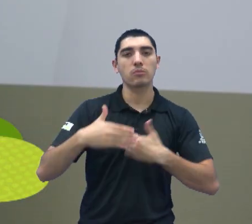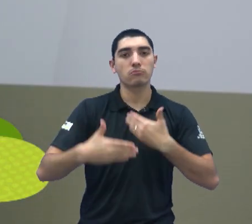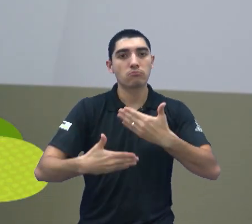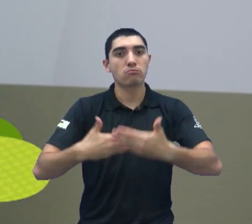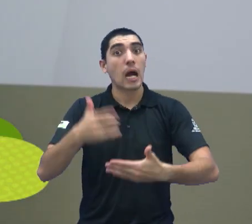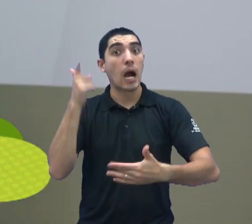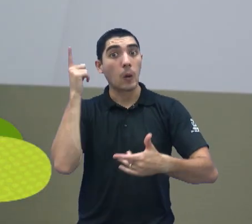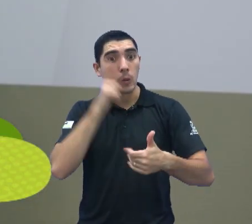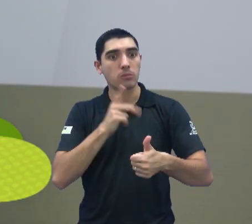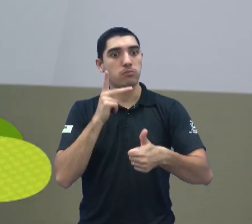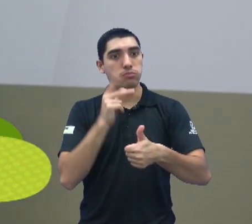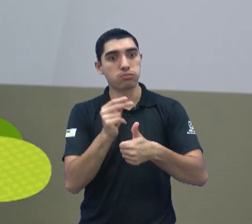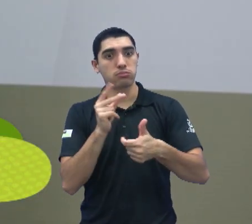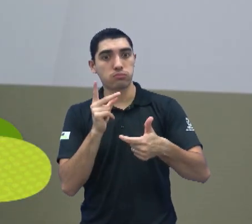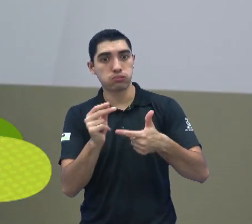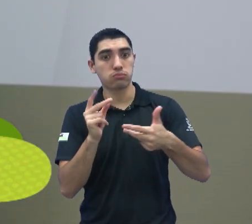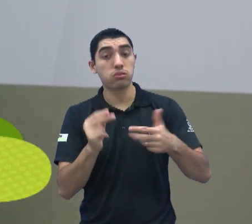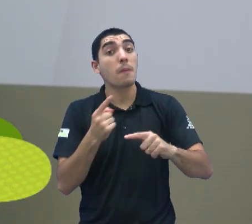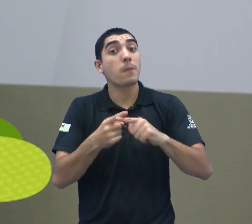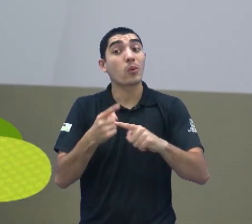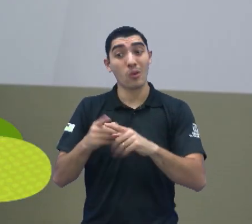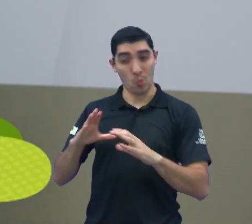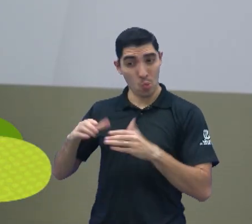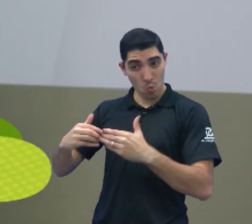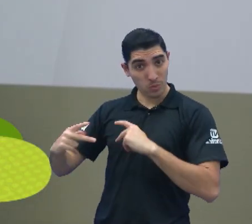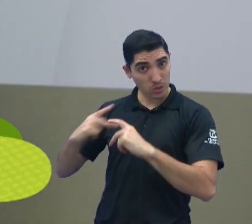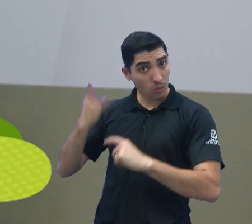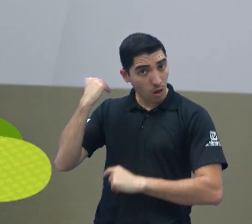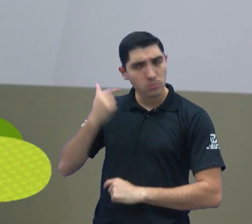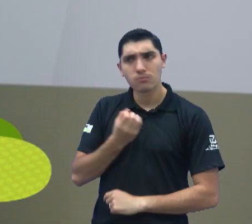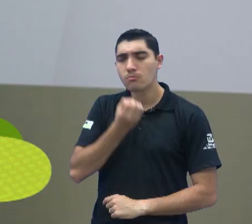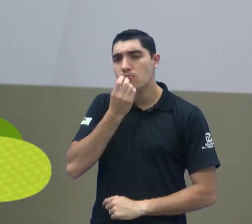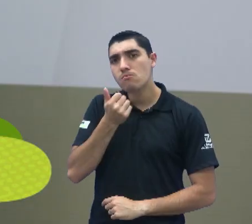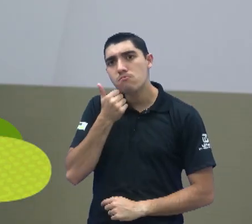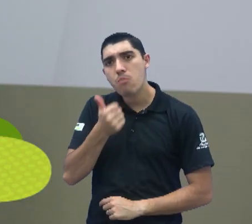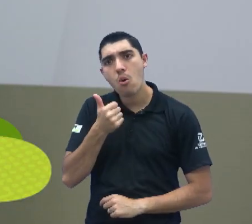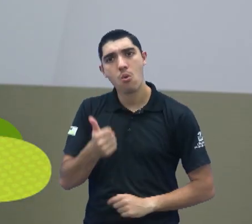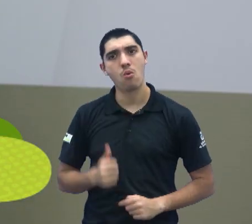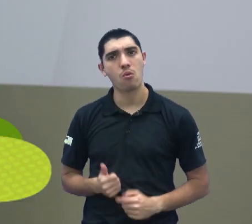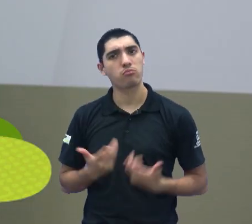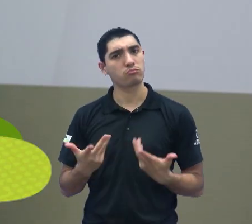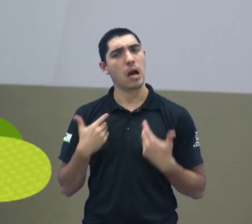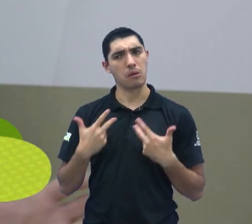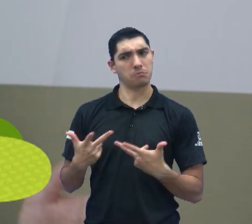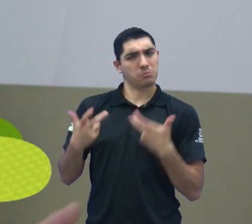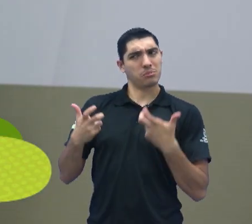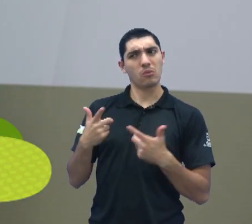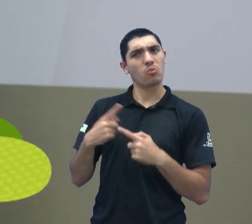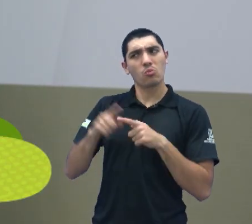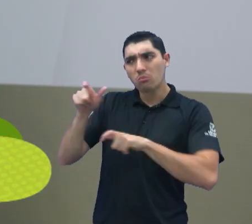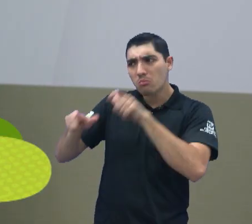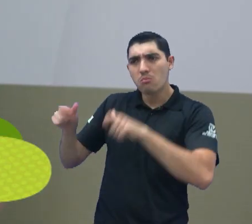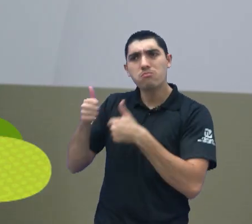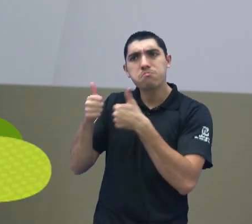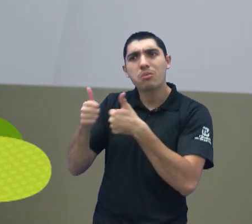apareceram porque era um time muito qualificado. Então, não era óbvio estar onde estava. Era alguma coisa